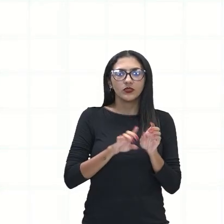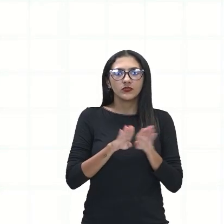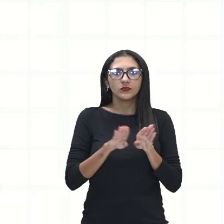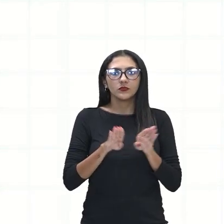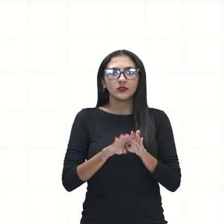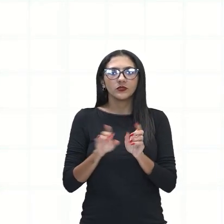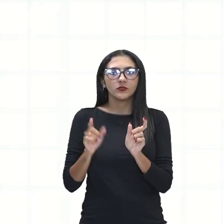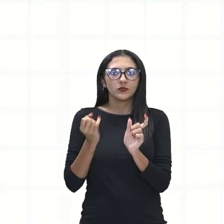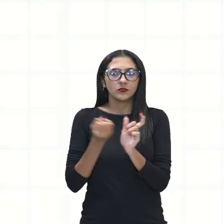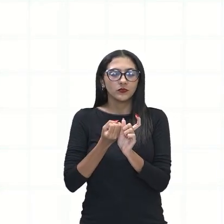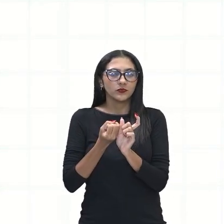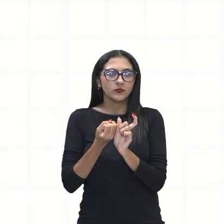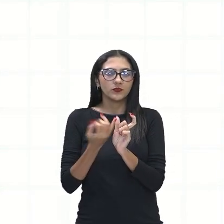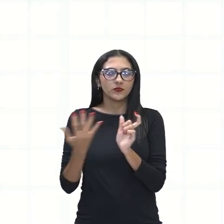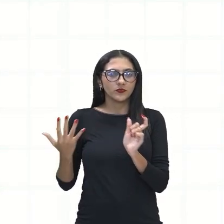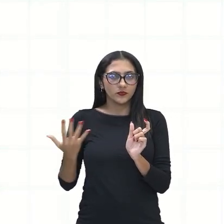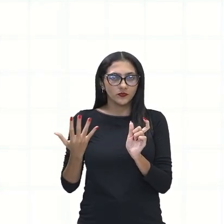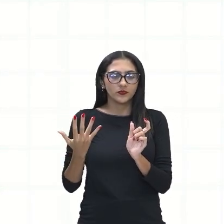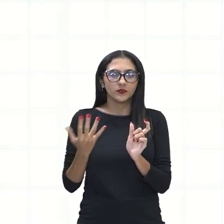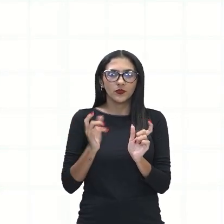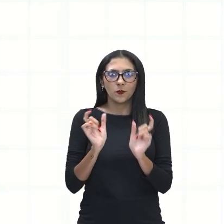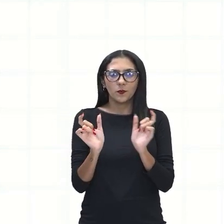ovelha, sheep.